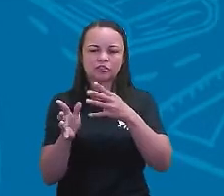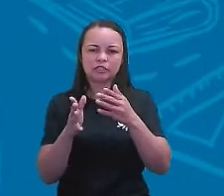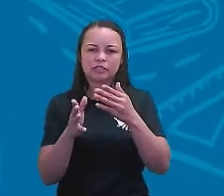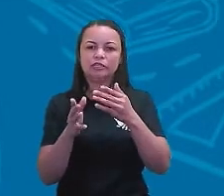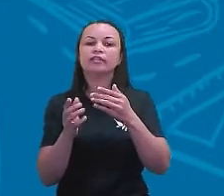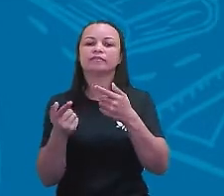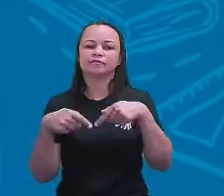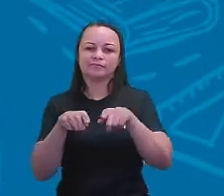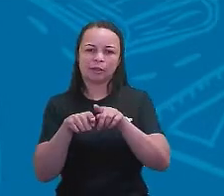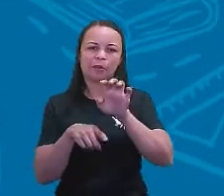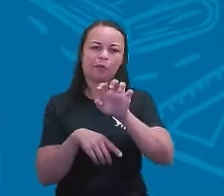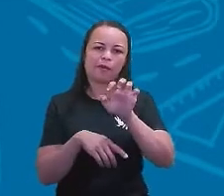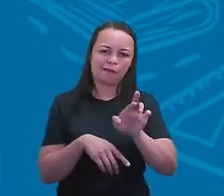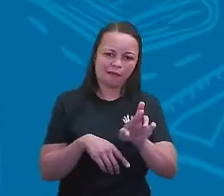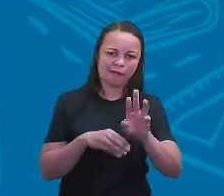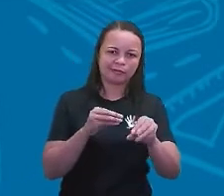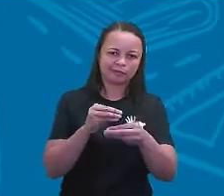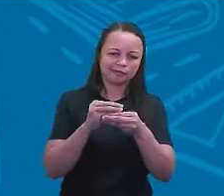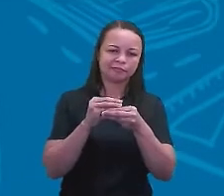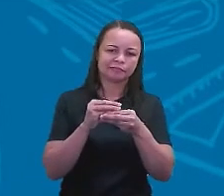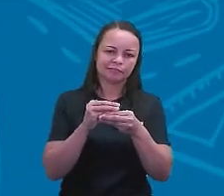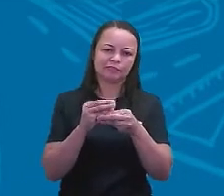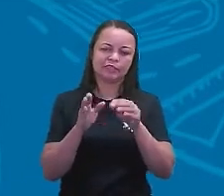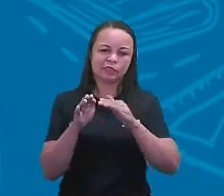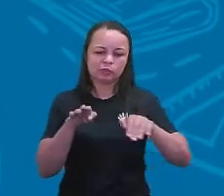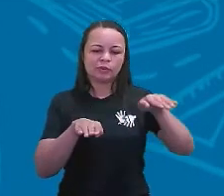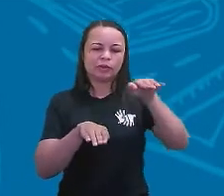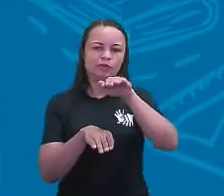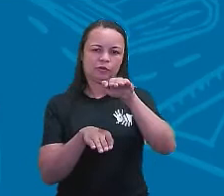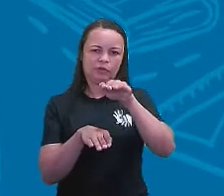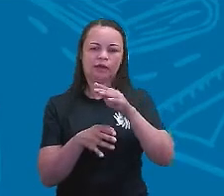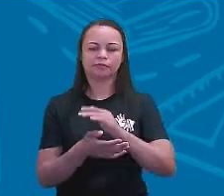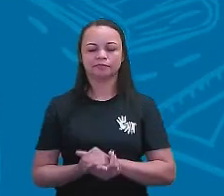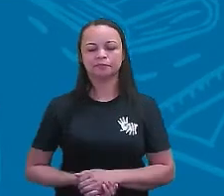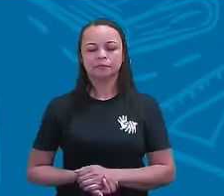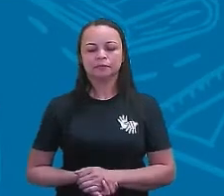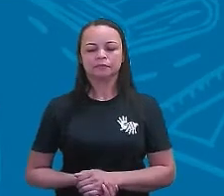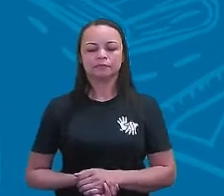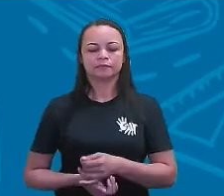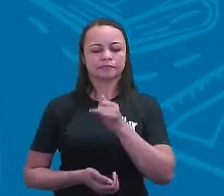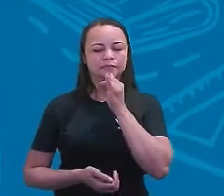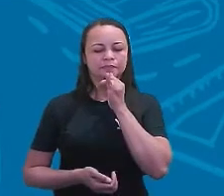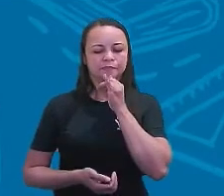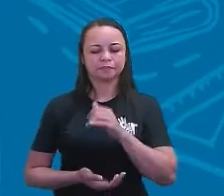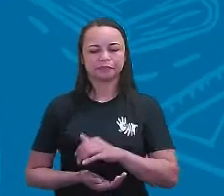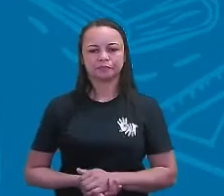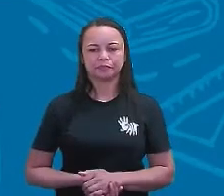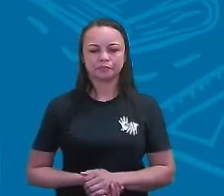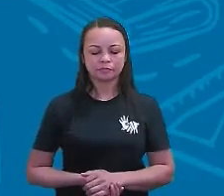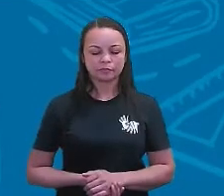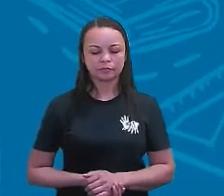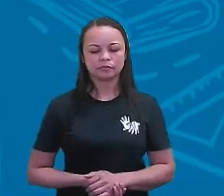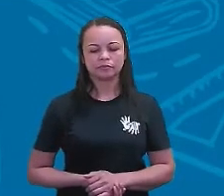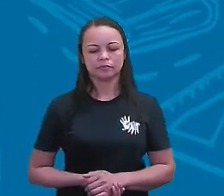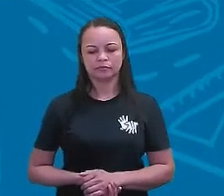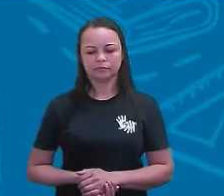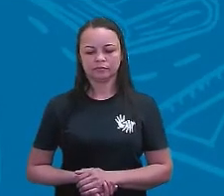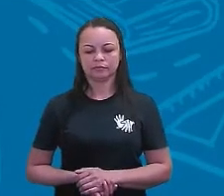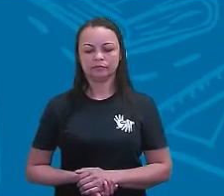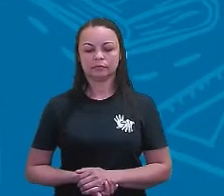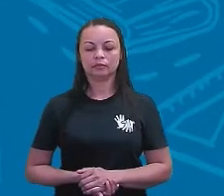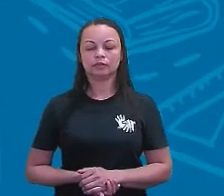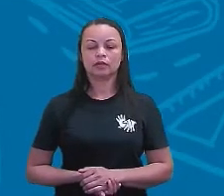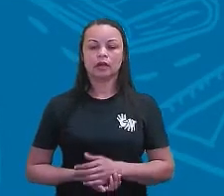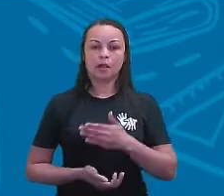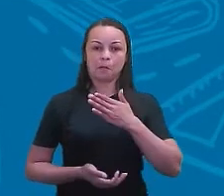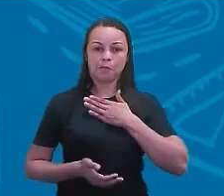de superioridade. Então fica bem ligadinho nisso. Exemplos. My bedroom is bigger than